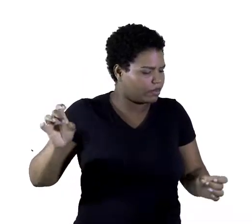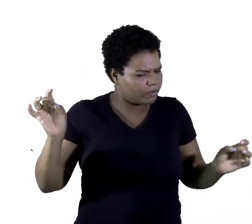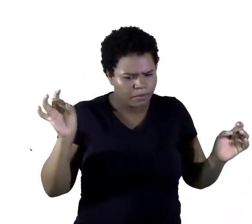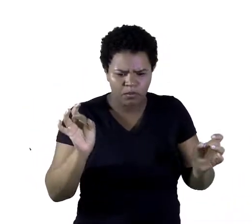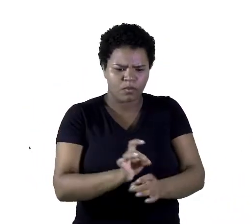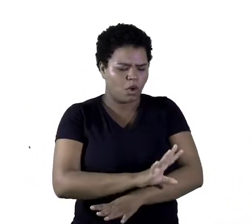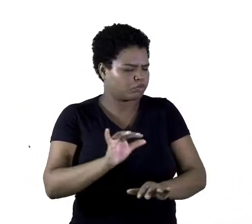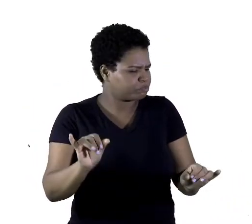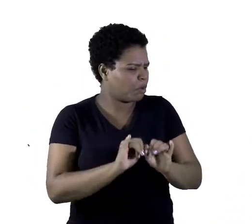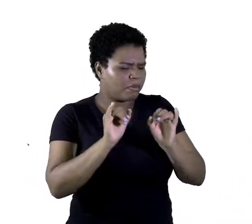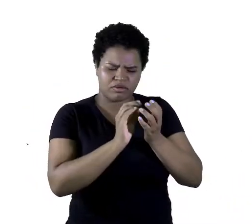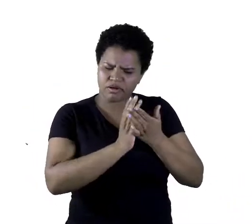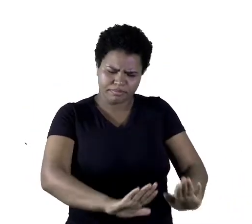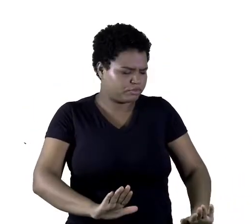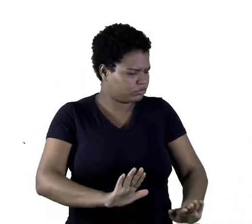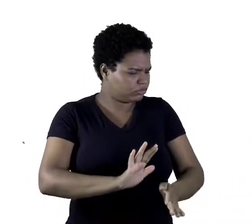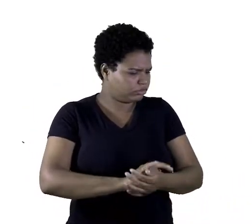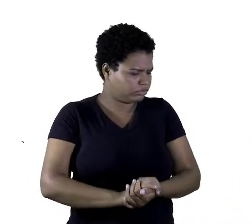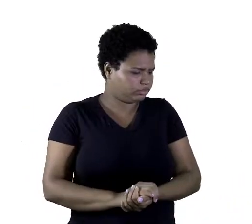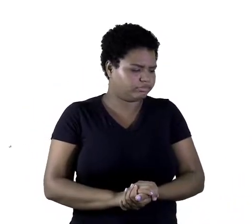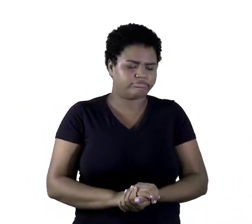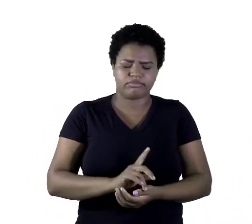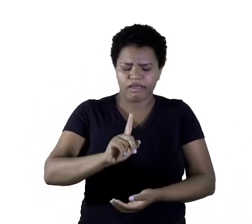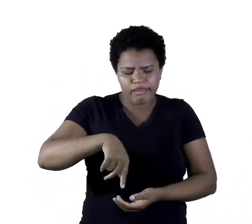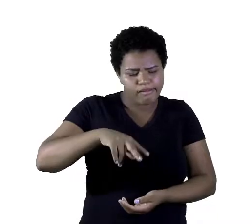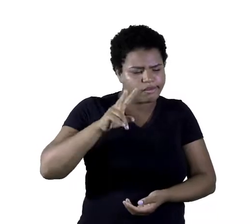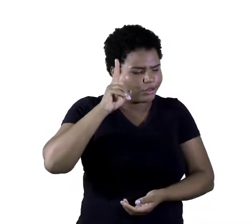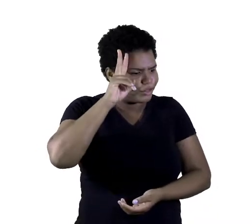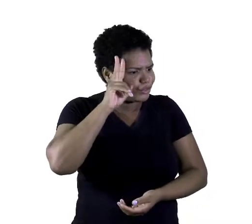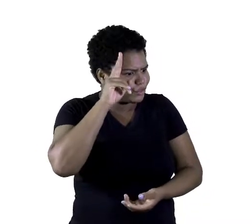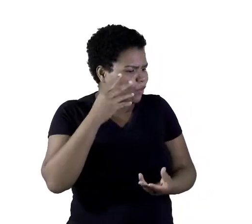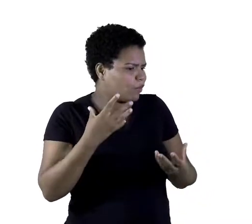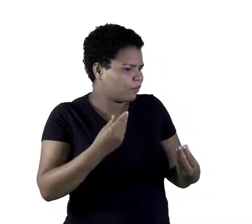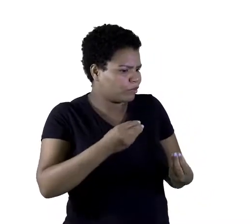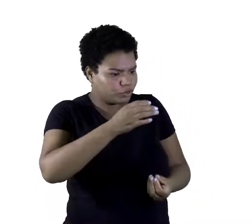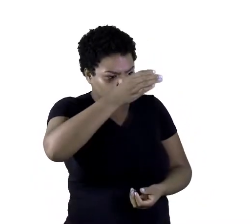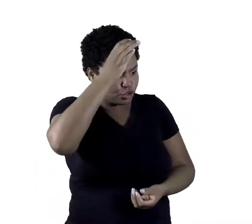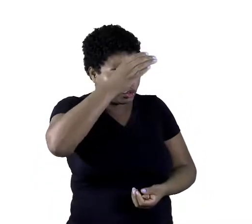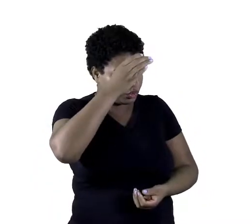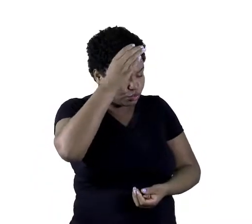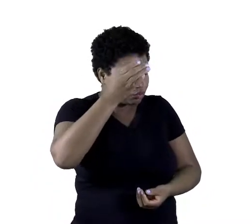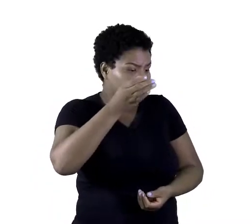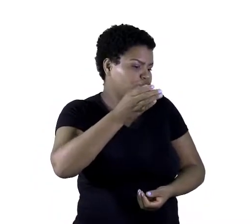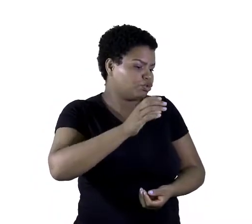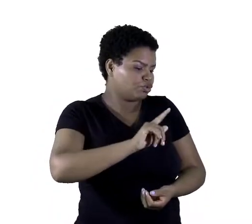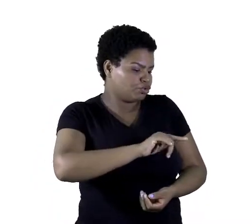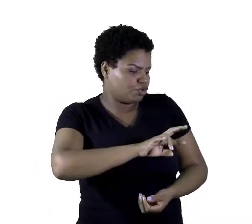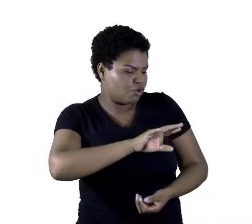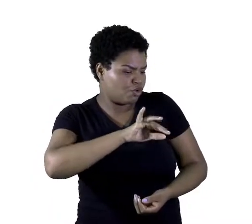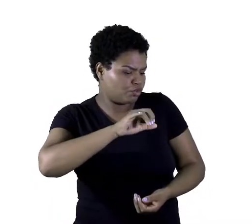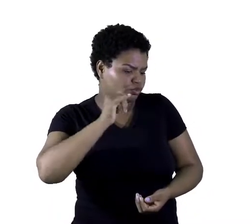aí Pluft, muito agitado, vai até a janela, para um pouquinho